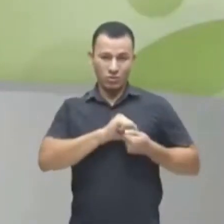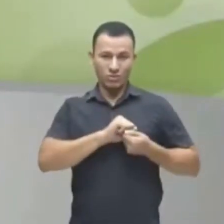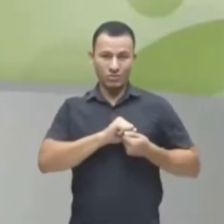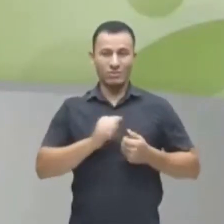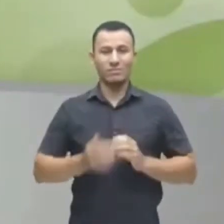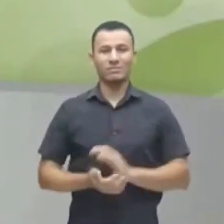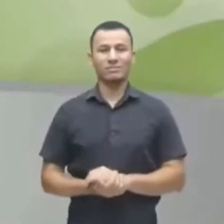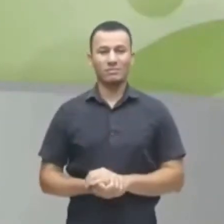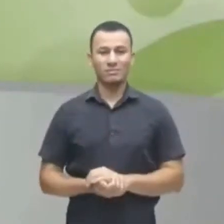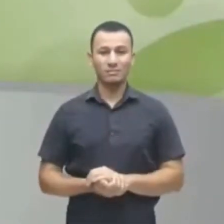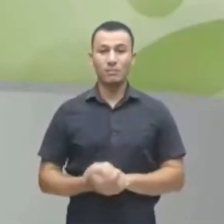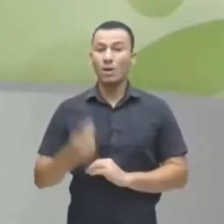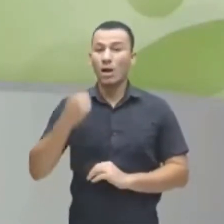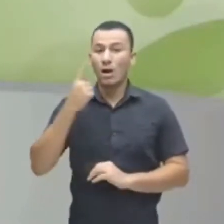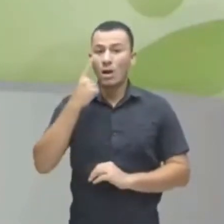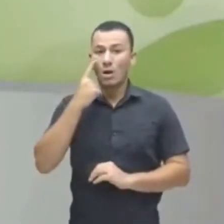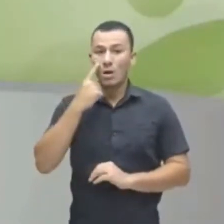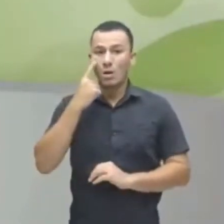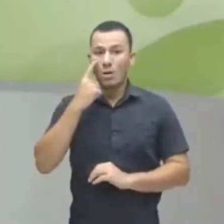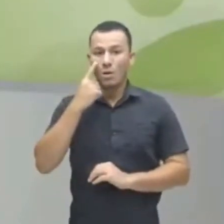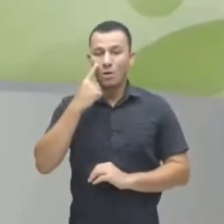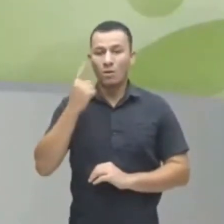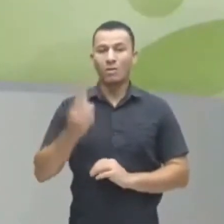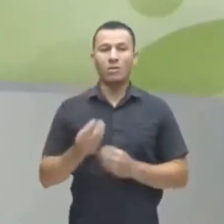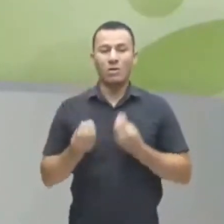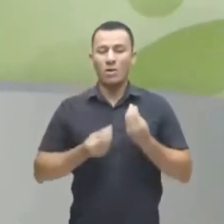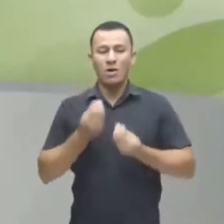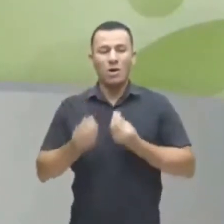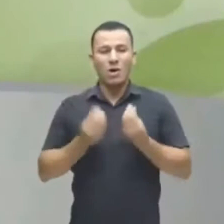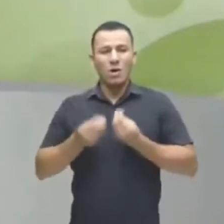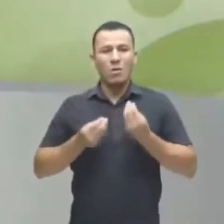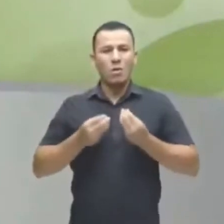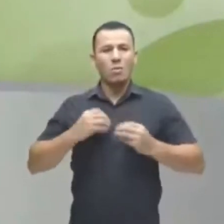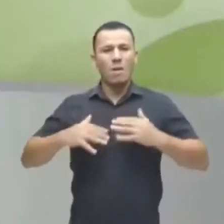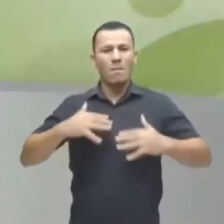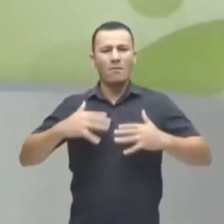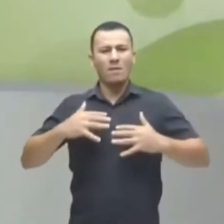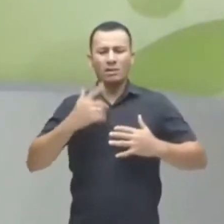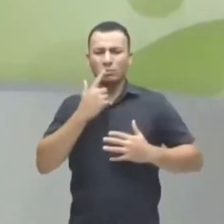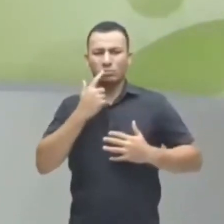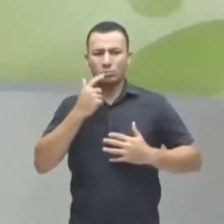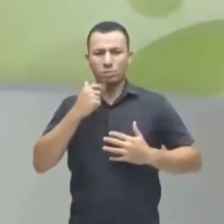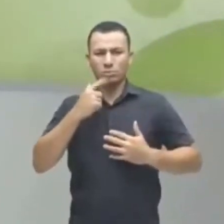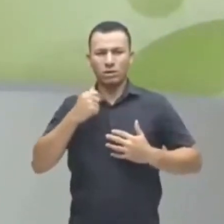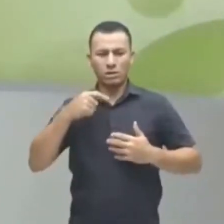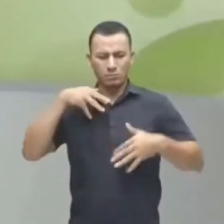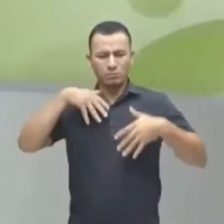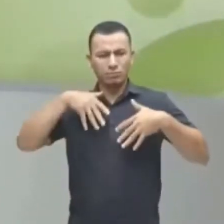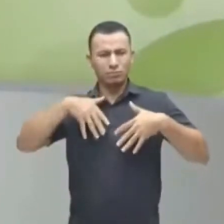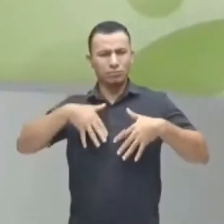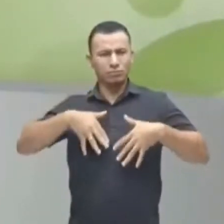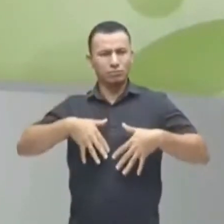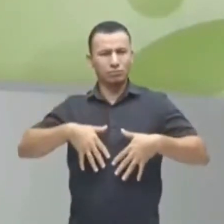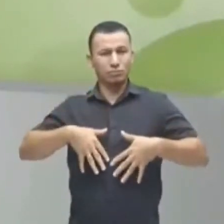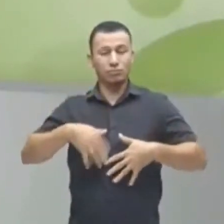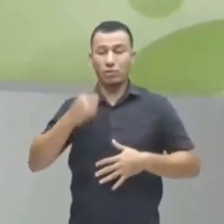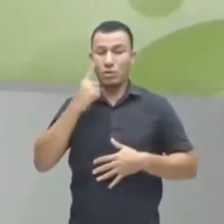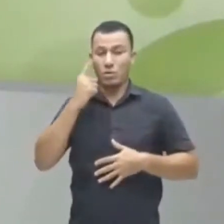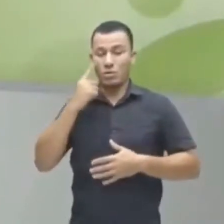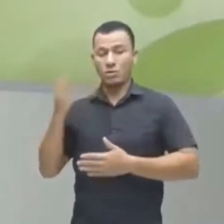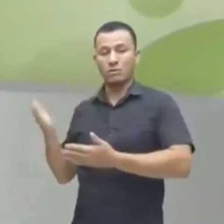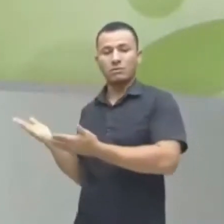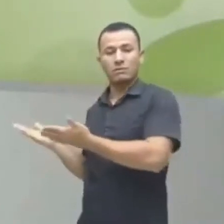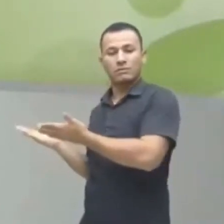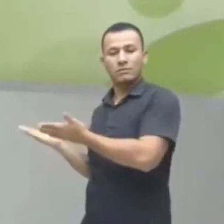mostrar para vocês como é que acontece essa circulação, para vocês perceberem a importância, né? Nessas imagens que